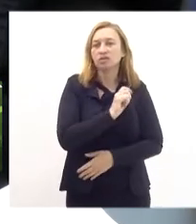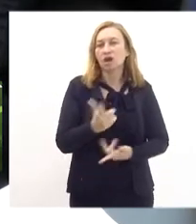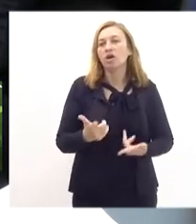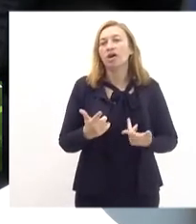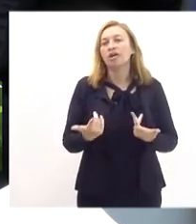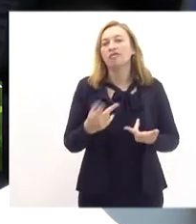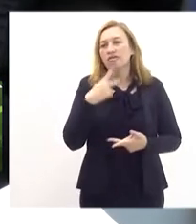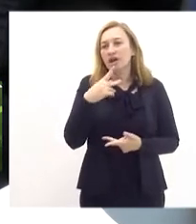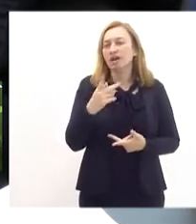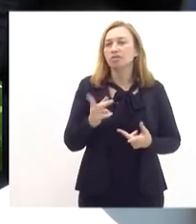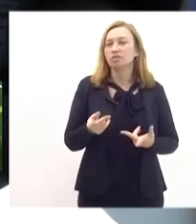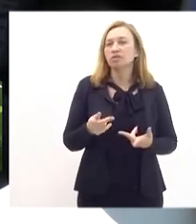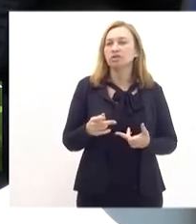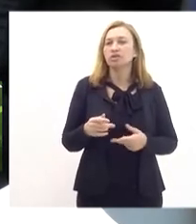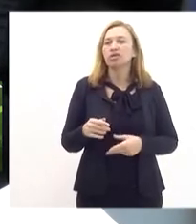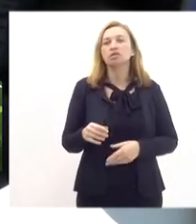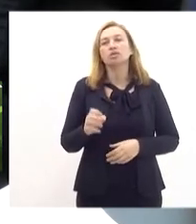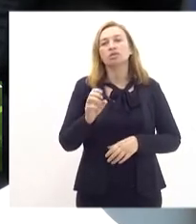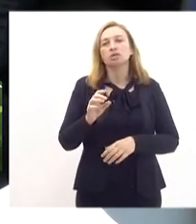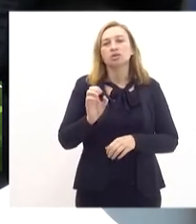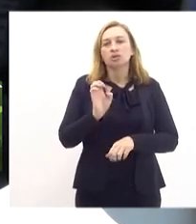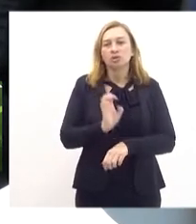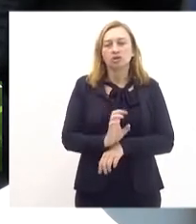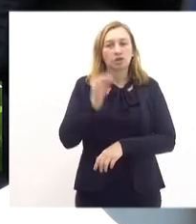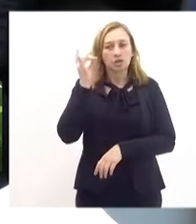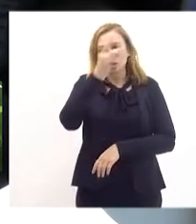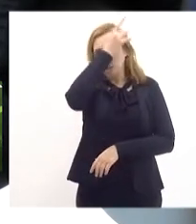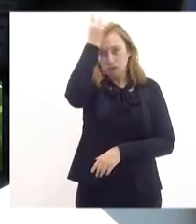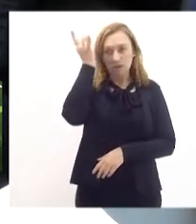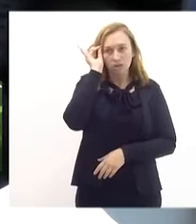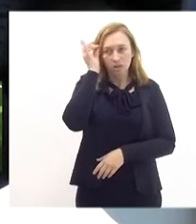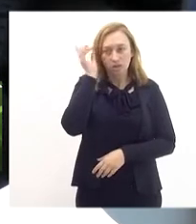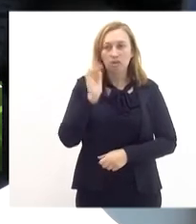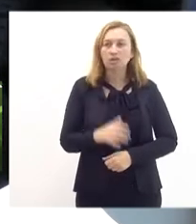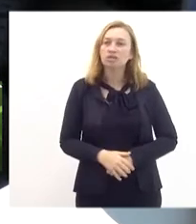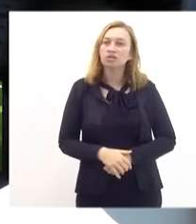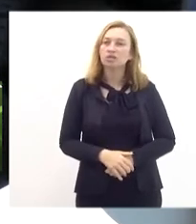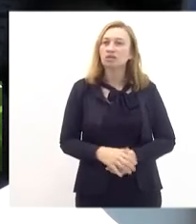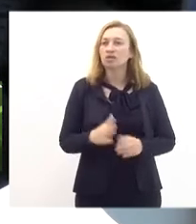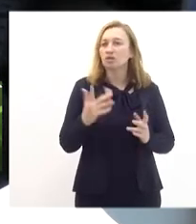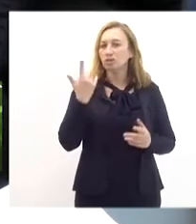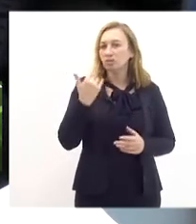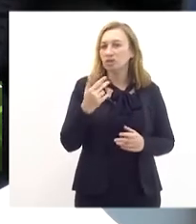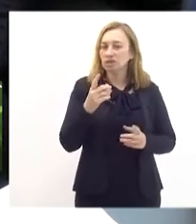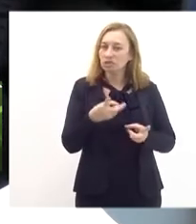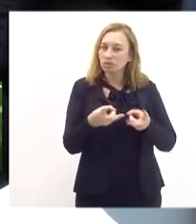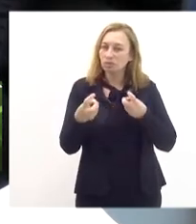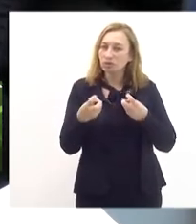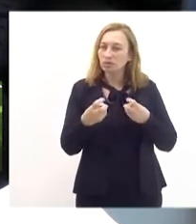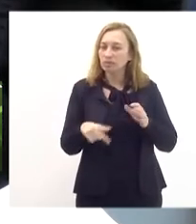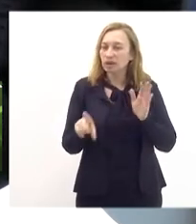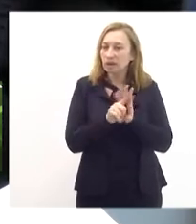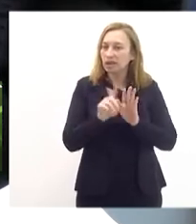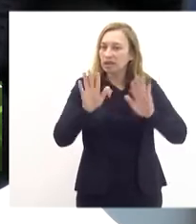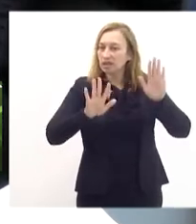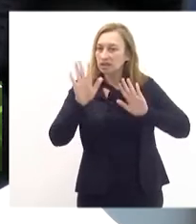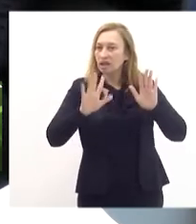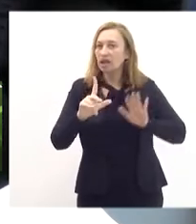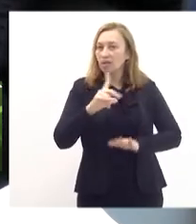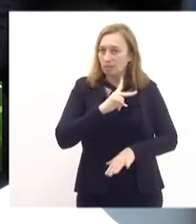caso do Estado do Espírito Santo. E atualmente, se a gente olha para a lei de licitações, a própria